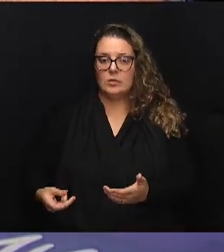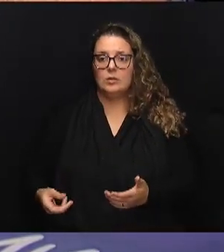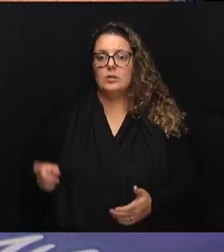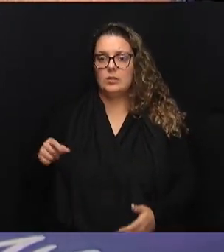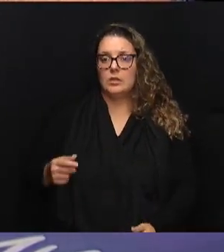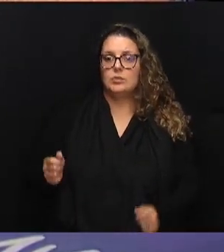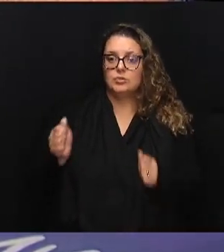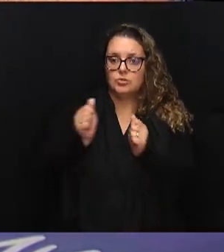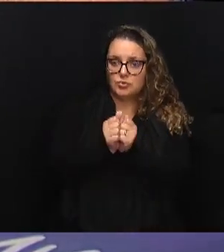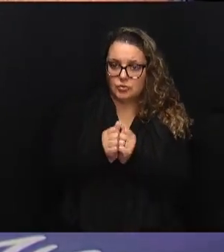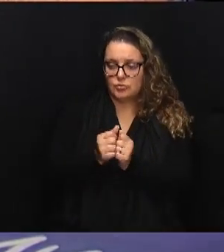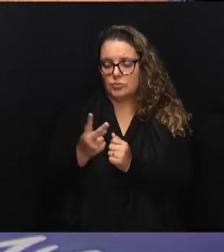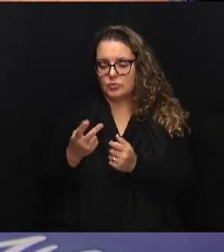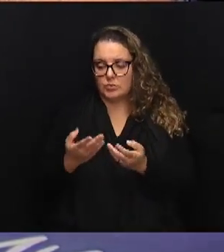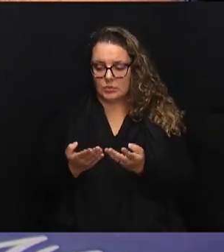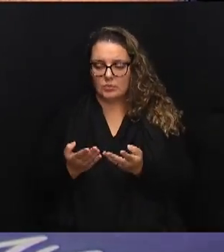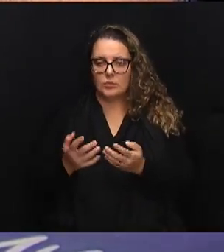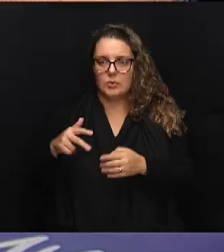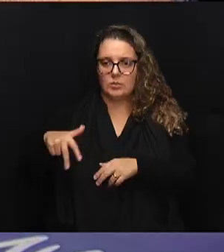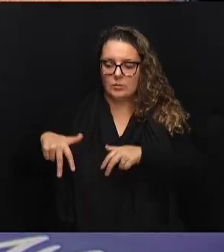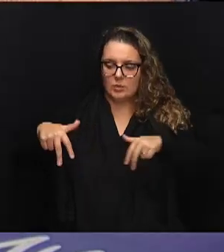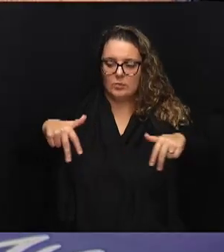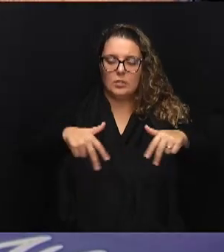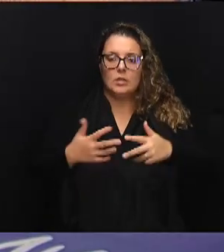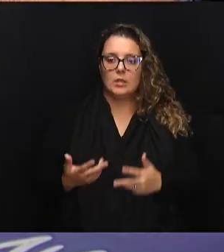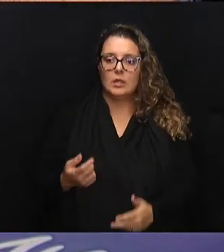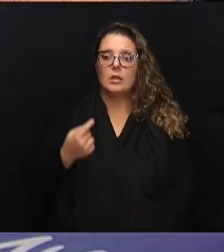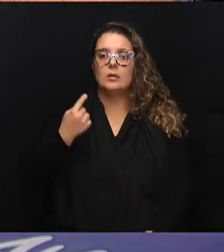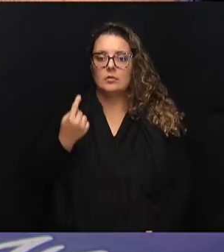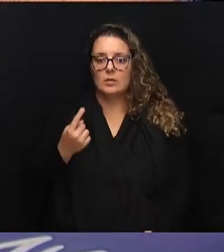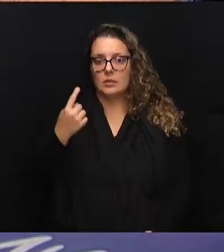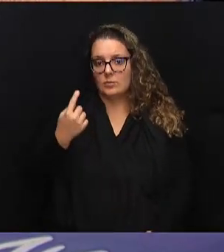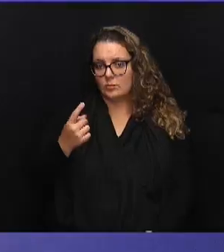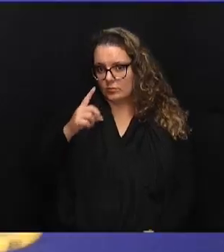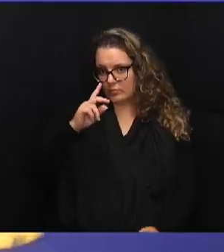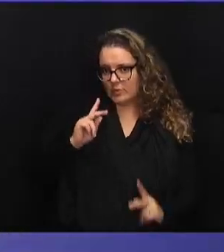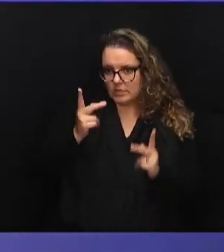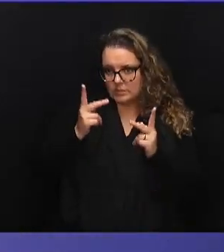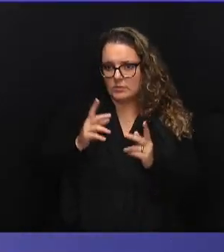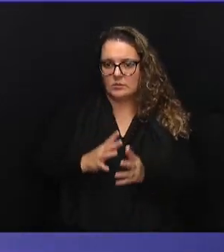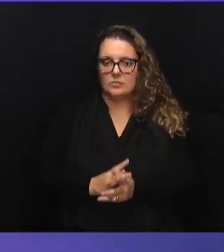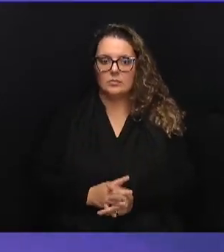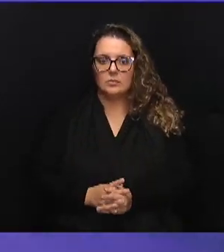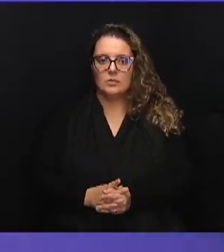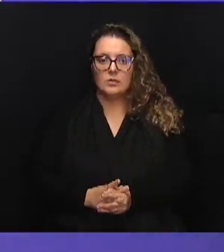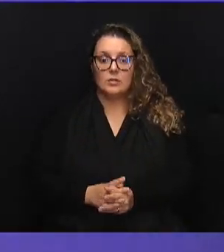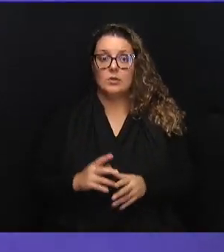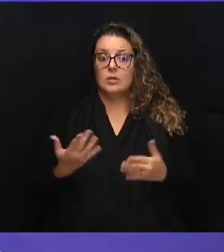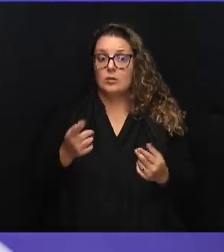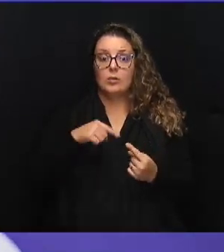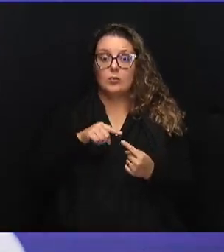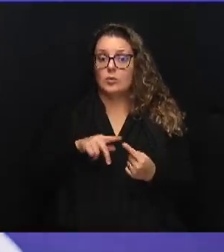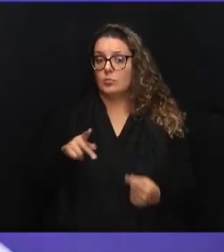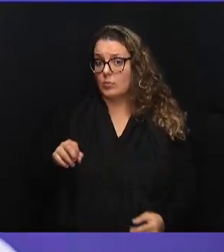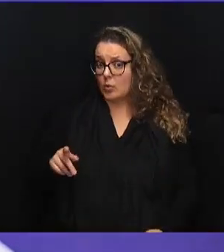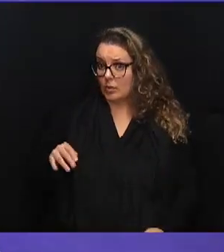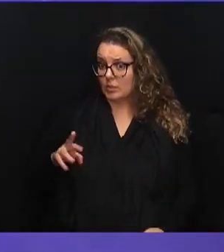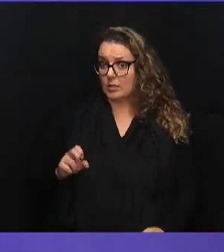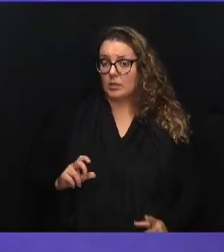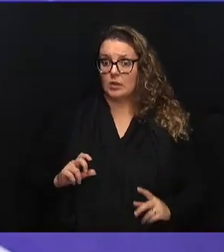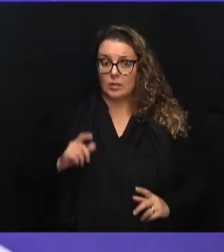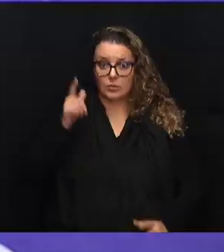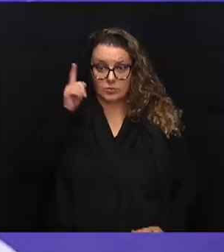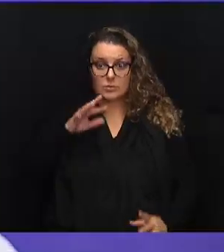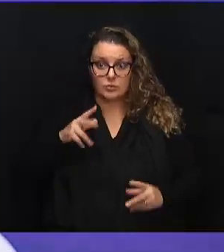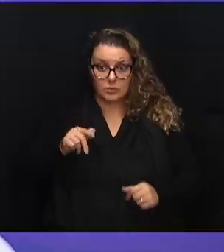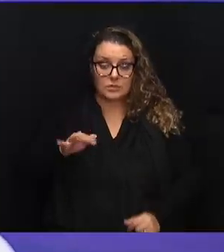jogador. E assim no final da rodada de aposta vai determinar a mão vencedora. E qual que é o objetivo geral no poker? É conquistar todas as fichas da mesa? Exato.